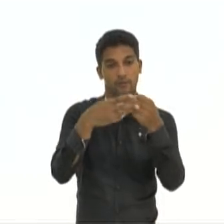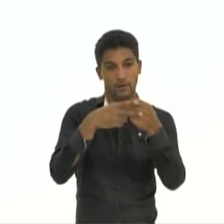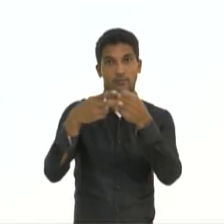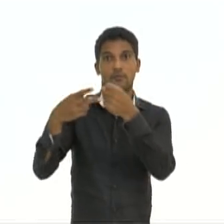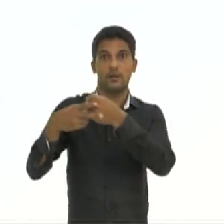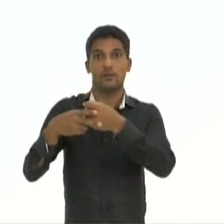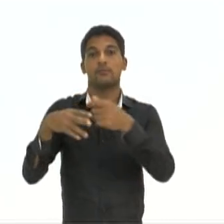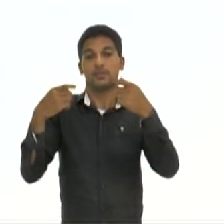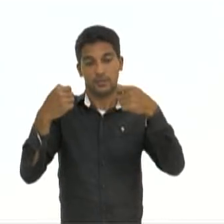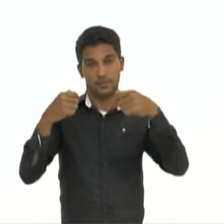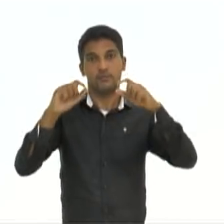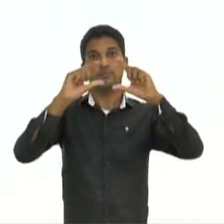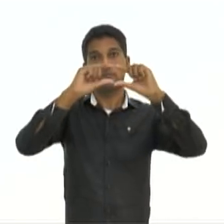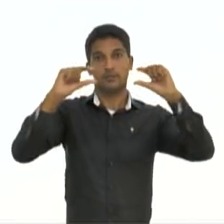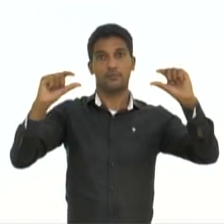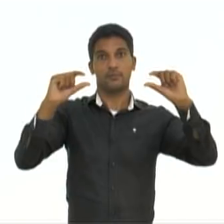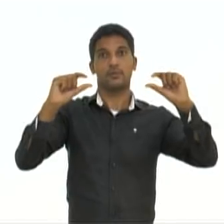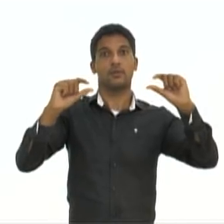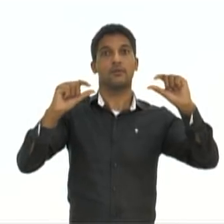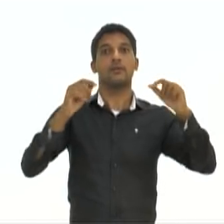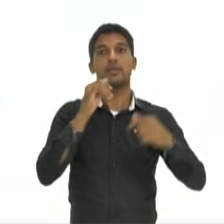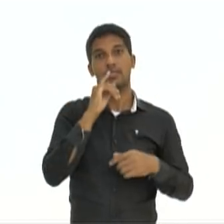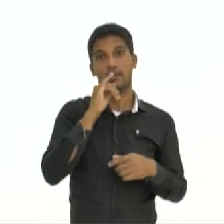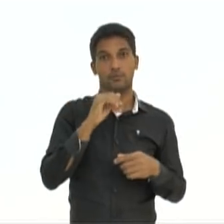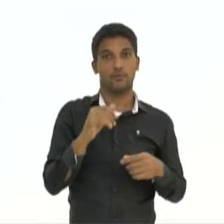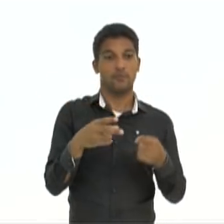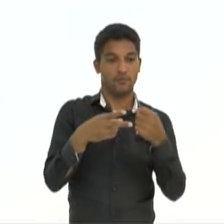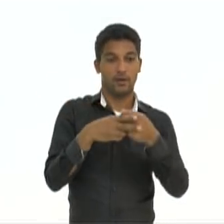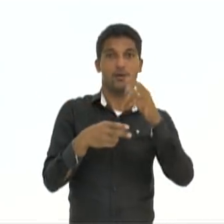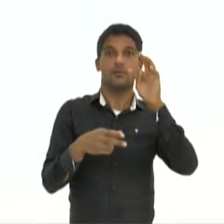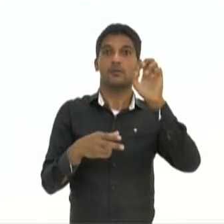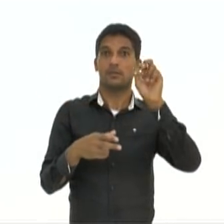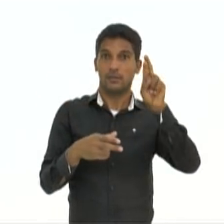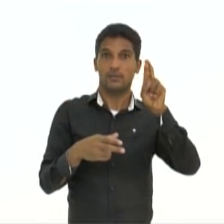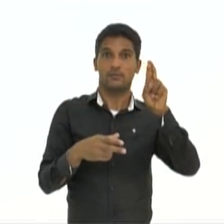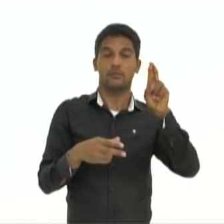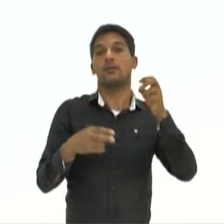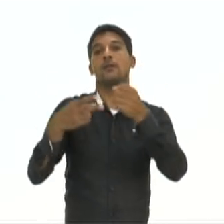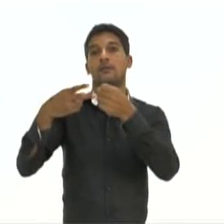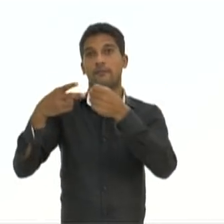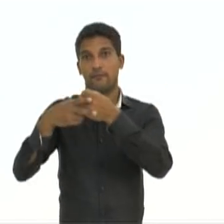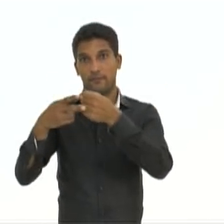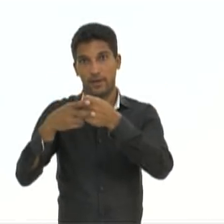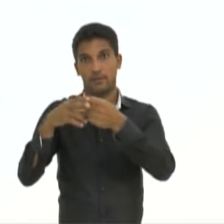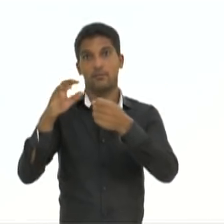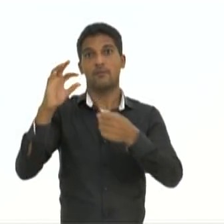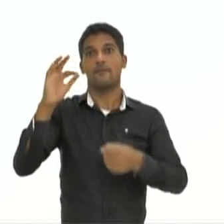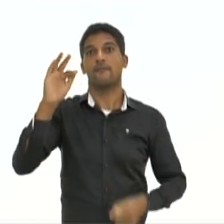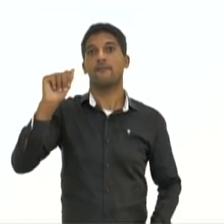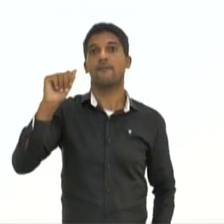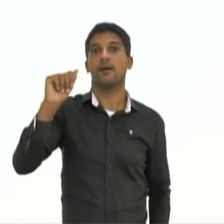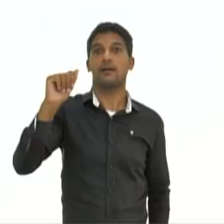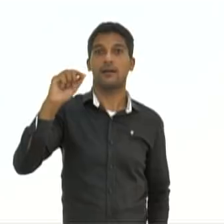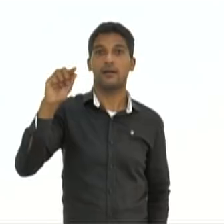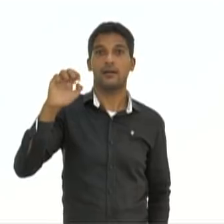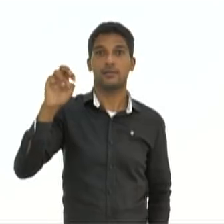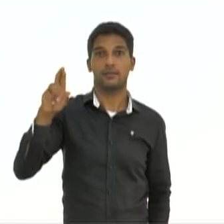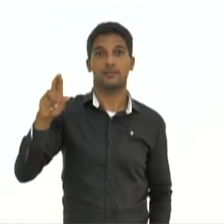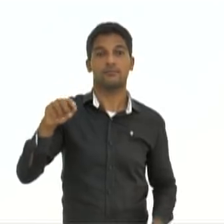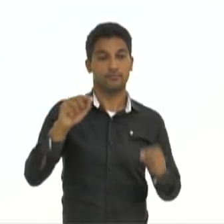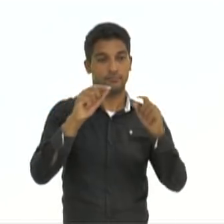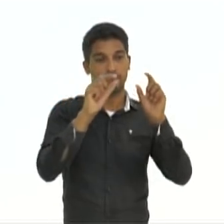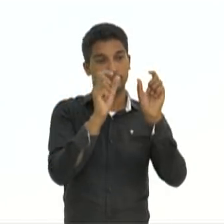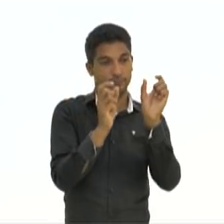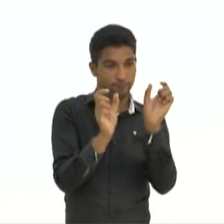ter, fazer. Ok? Então, nós na aula de hoje, né, aprendemos mais um pouquinho sobre os elementos composicionais da